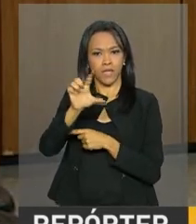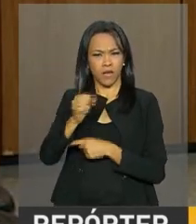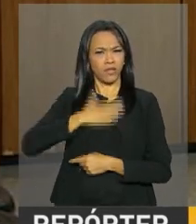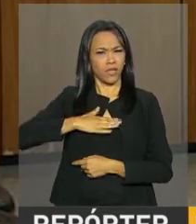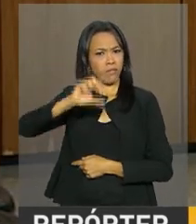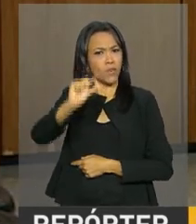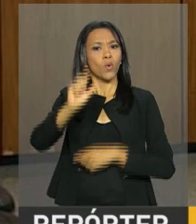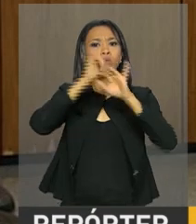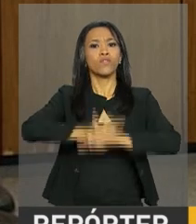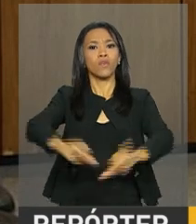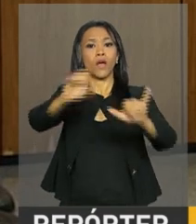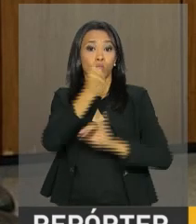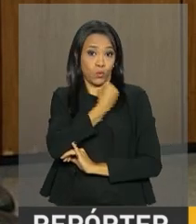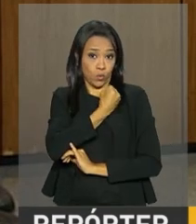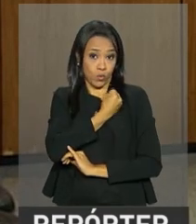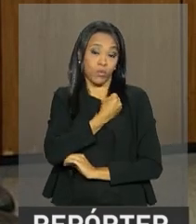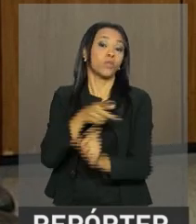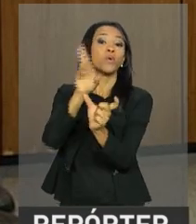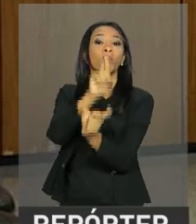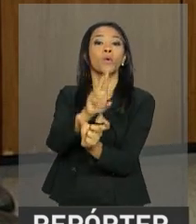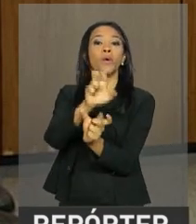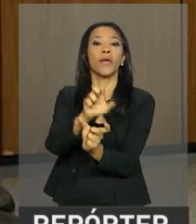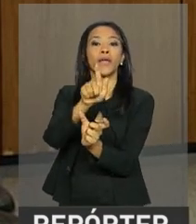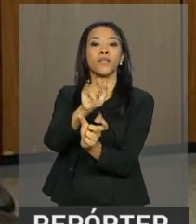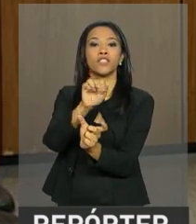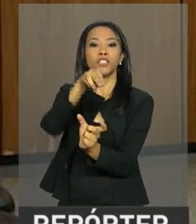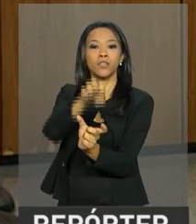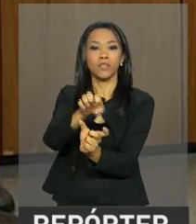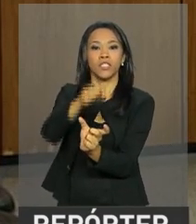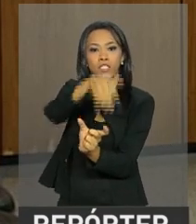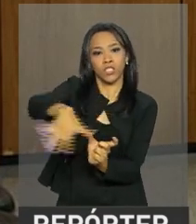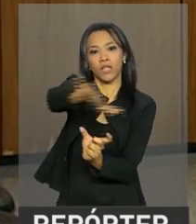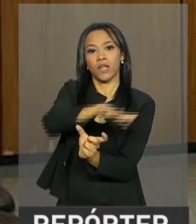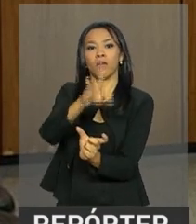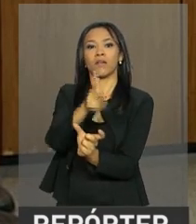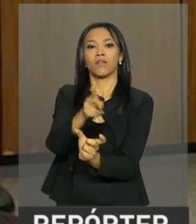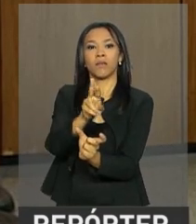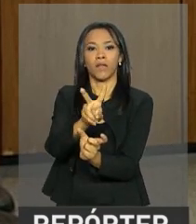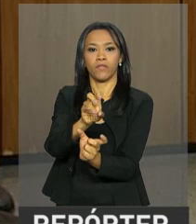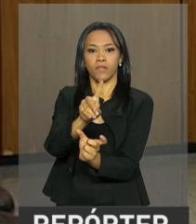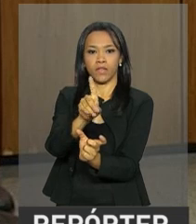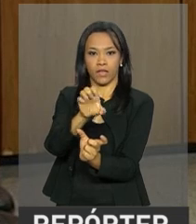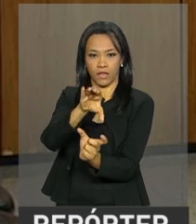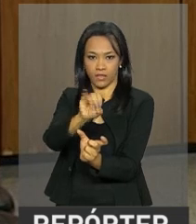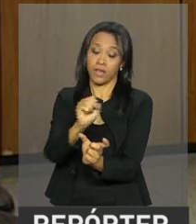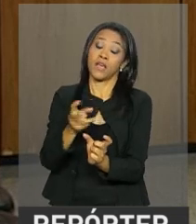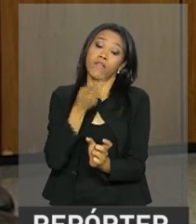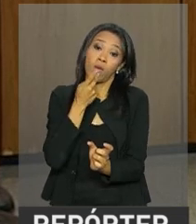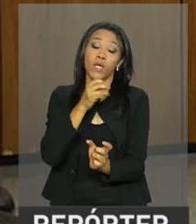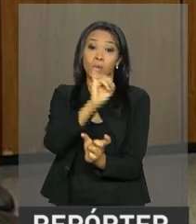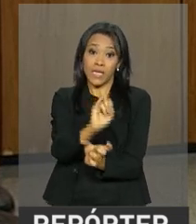pouco os números consolidados do regime geral da previdência social do ano passado a expectativa é que o inss tenha